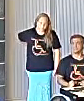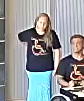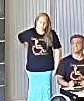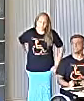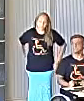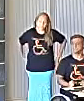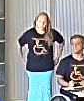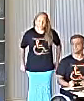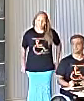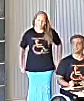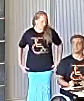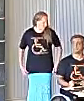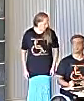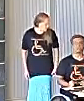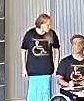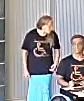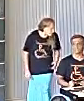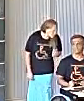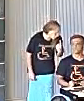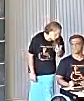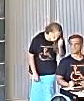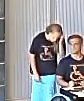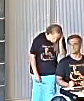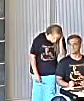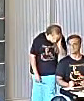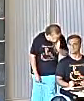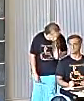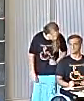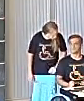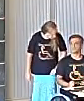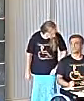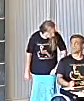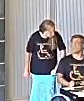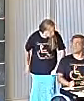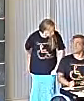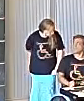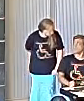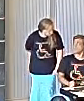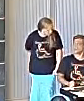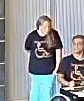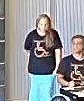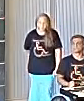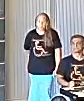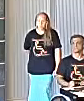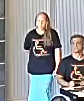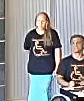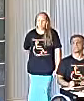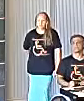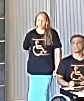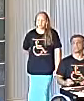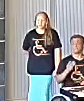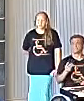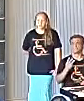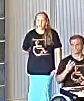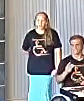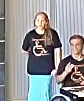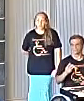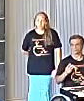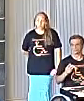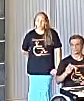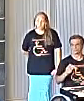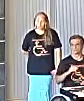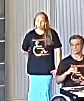nada legal uma das militantes teve que se sujeitar a isso e os funcionários da empresa mal sabiam operar o